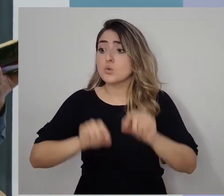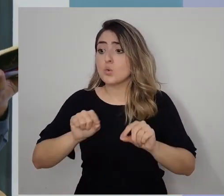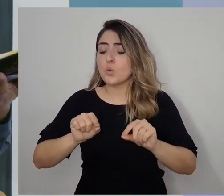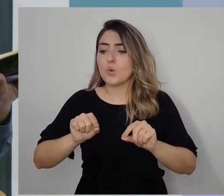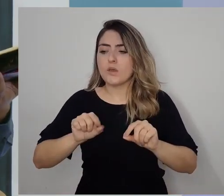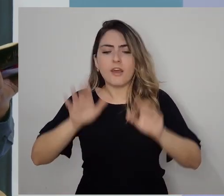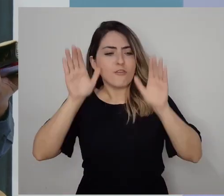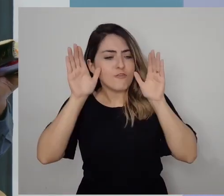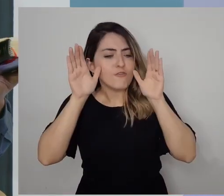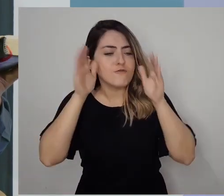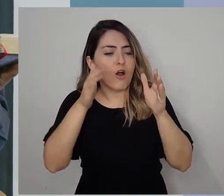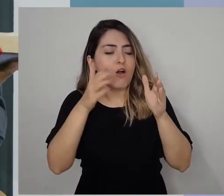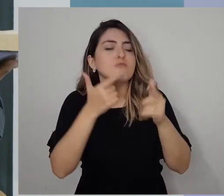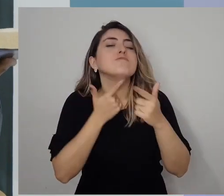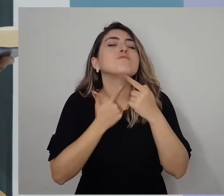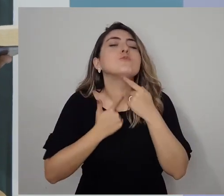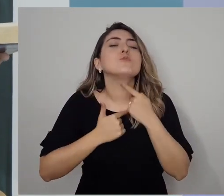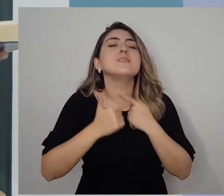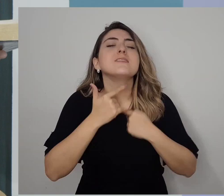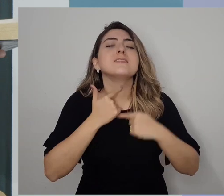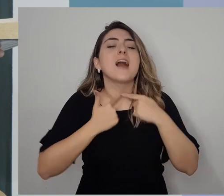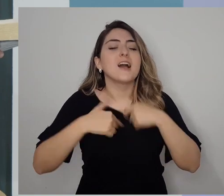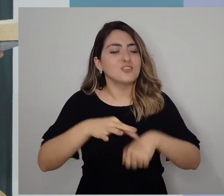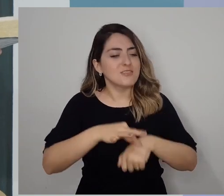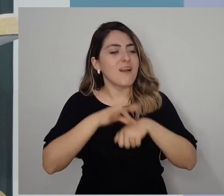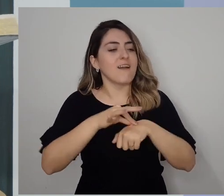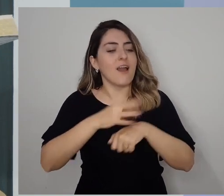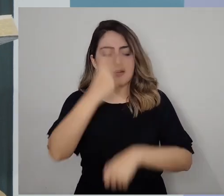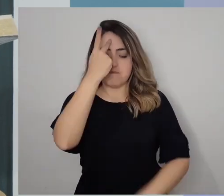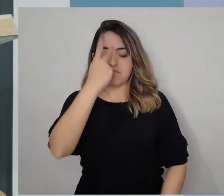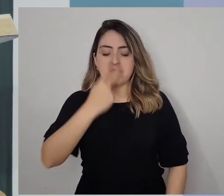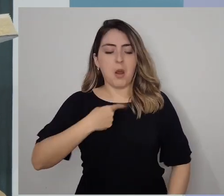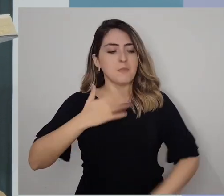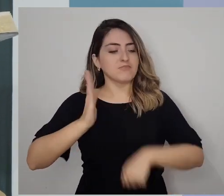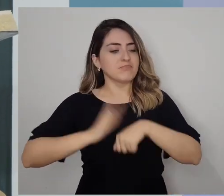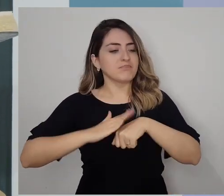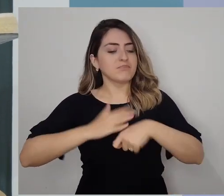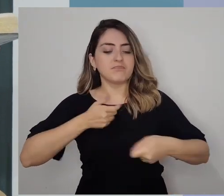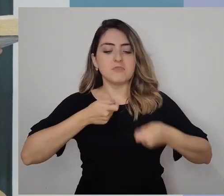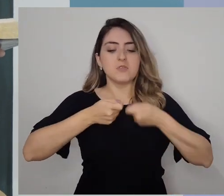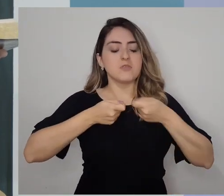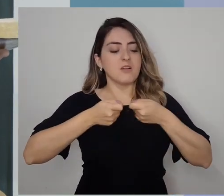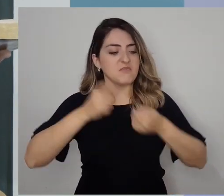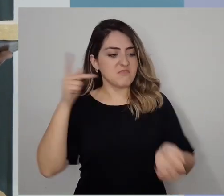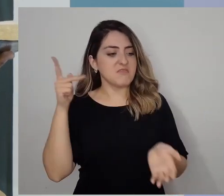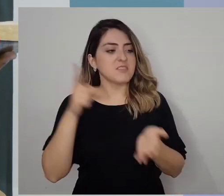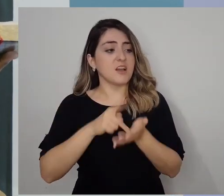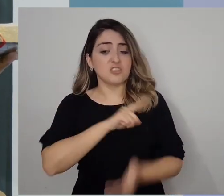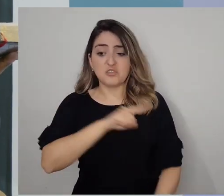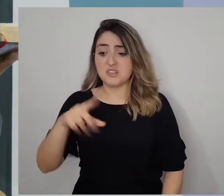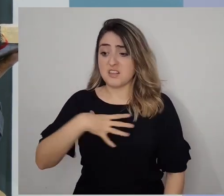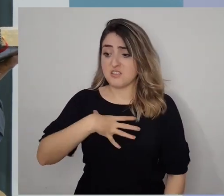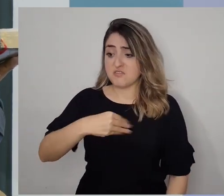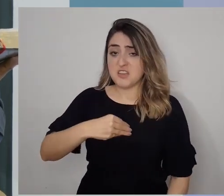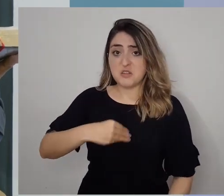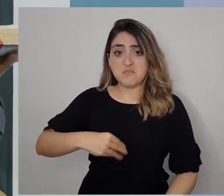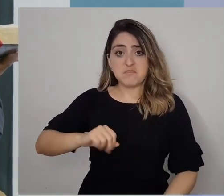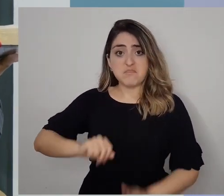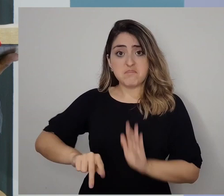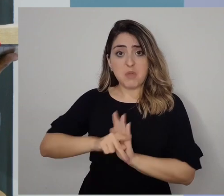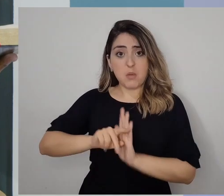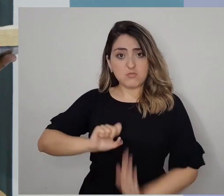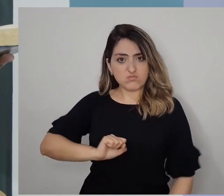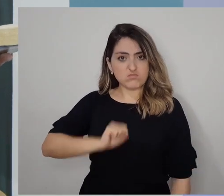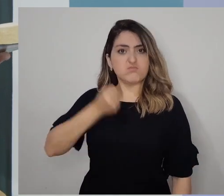nossa carne, fazendo a vontade da carne e dos pensamentos. E éramos, por natureza, filhos da ira,